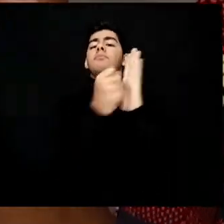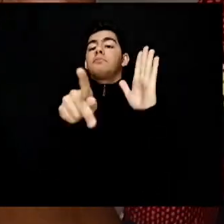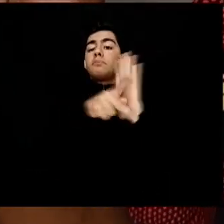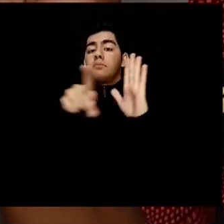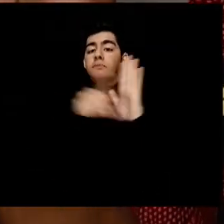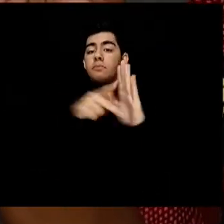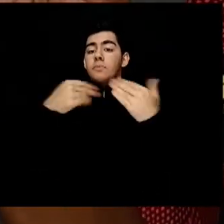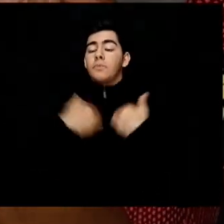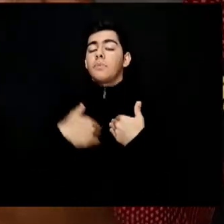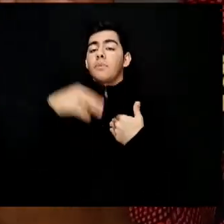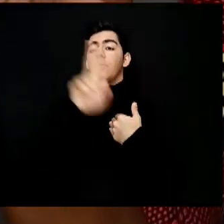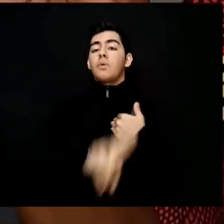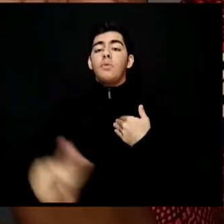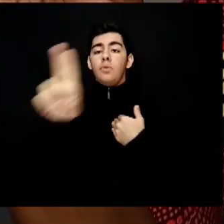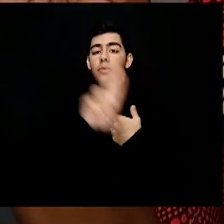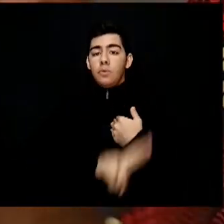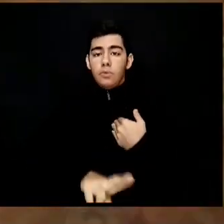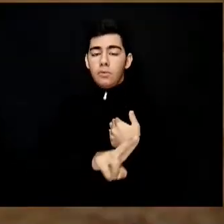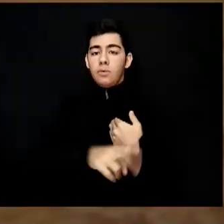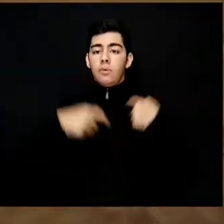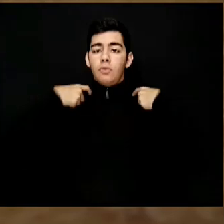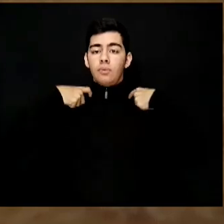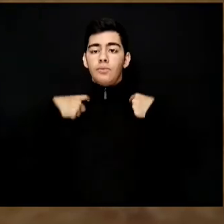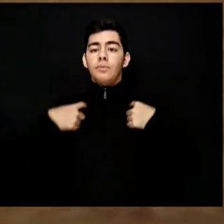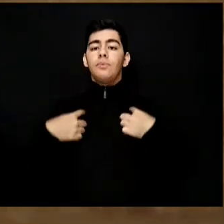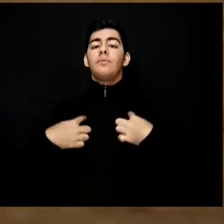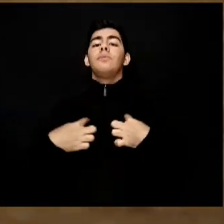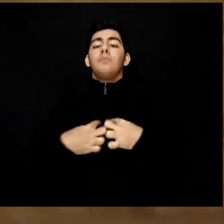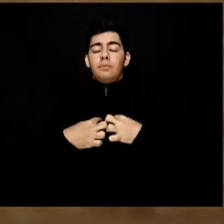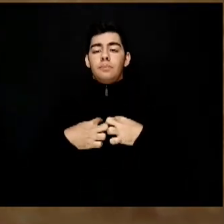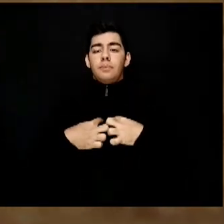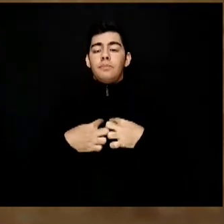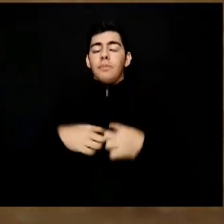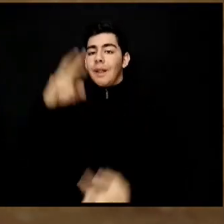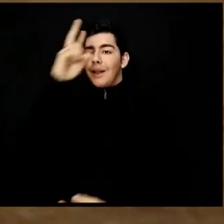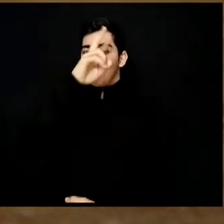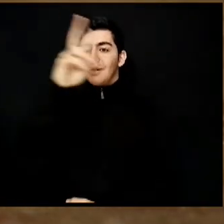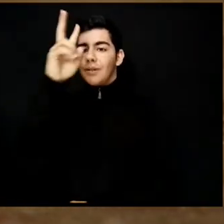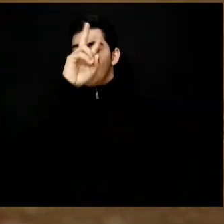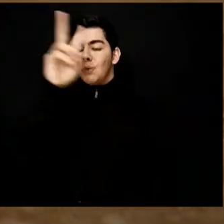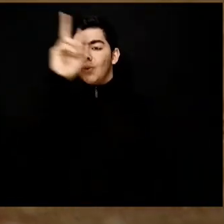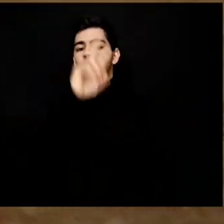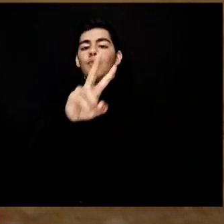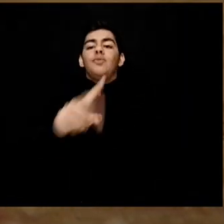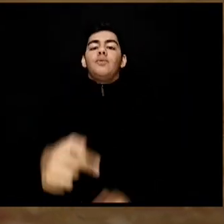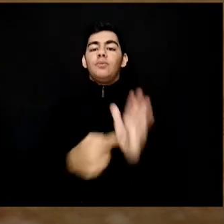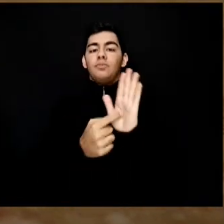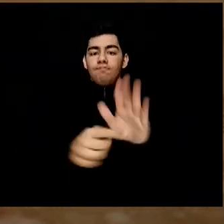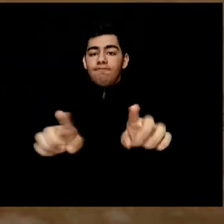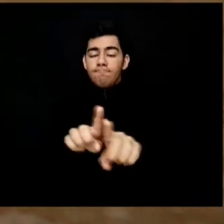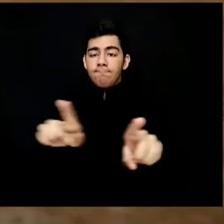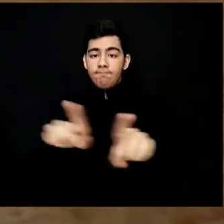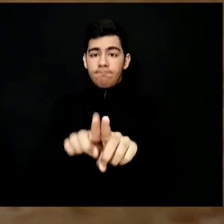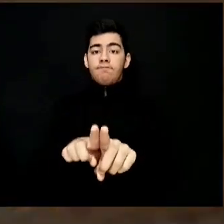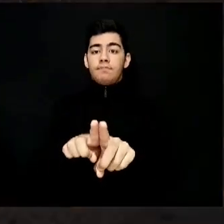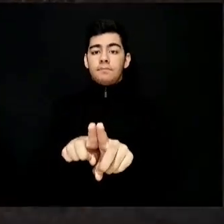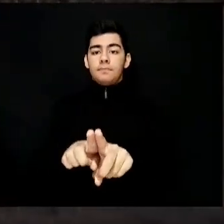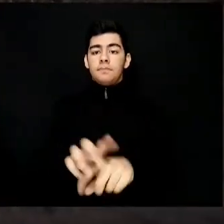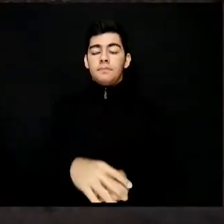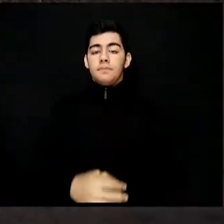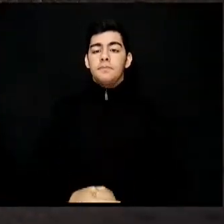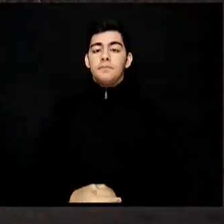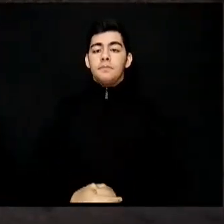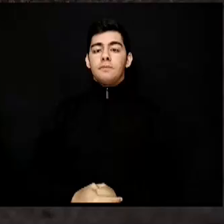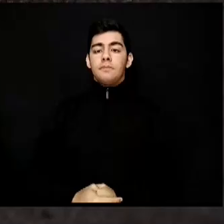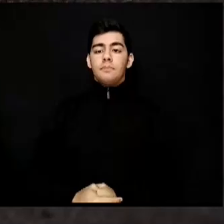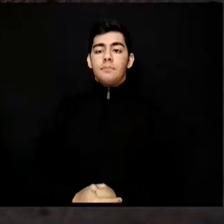os búzios para trazer essa história, né, de que as riquezas elas também vêm das mãos pretas,